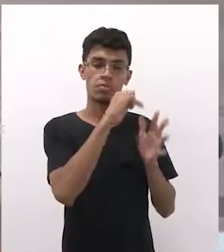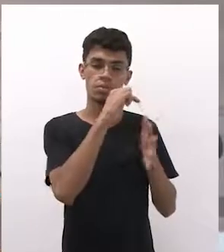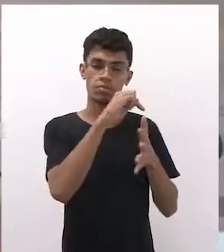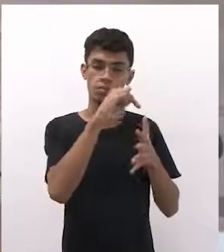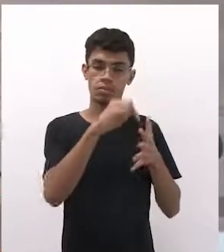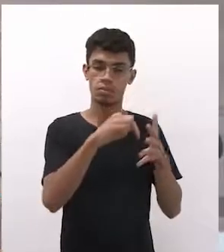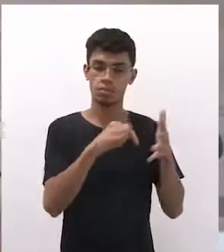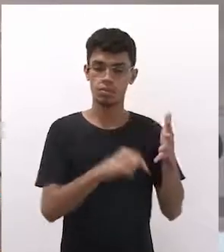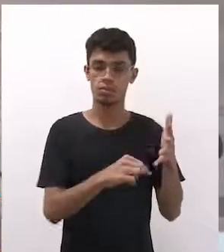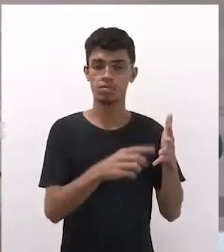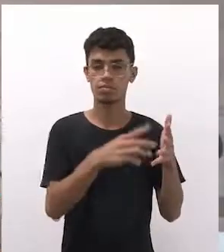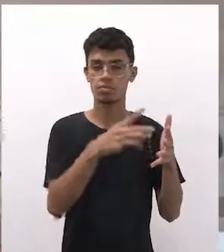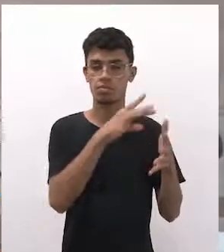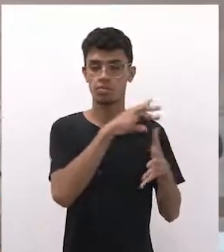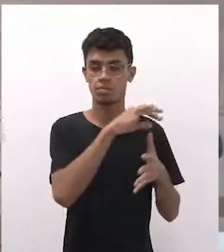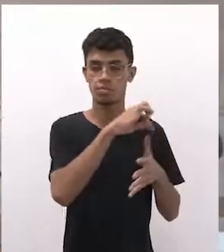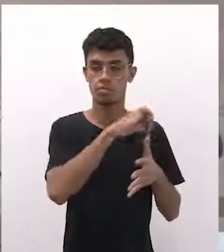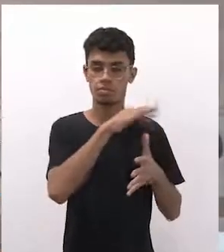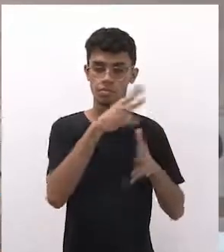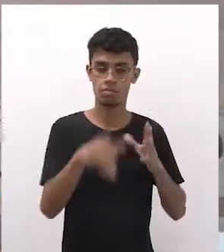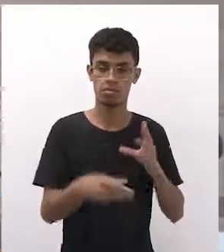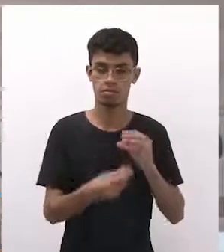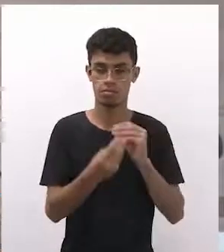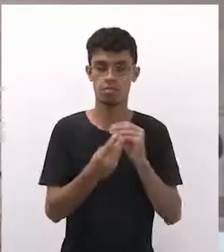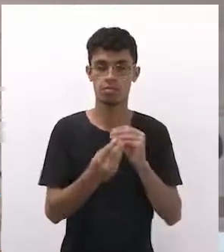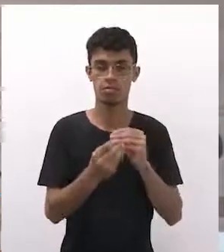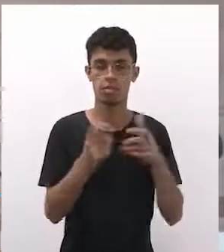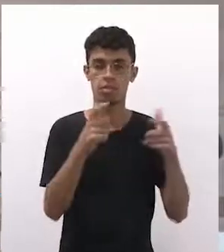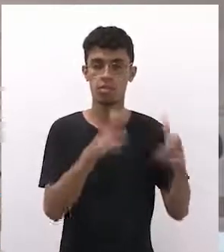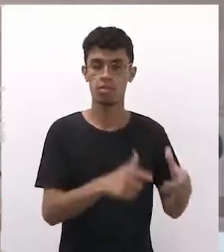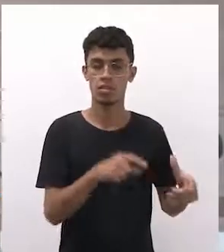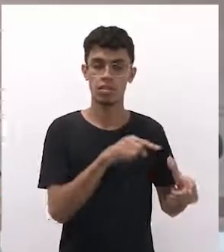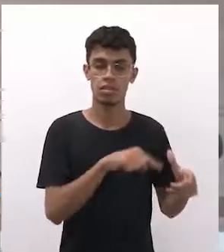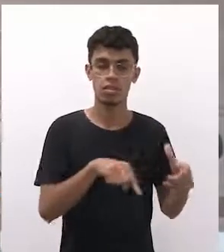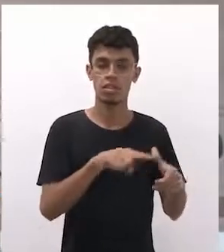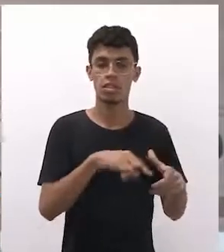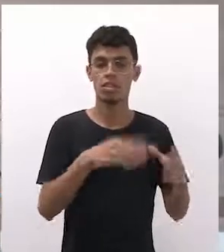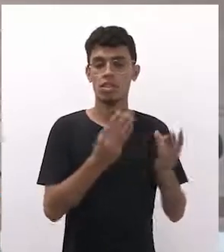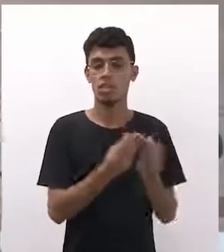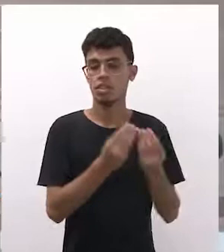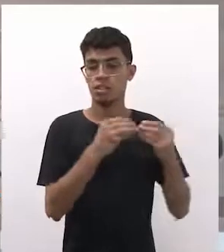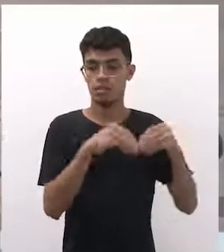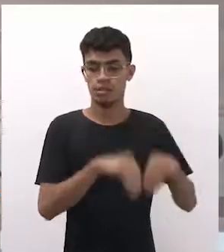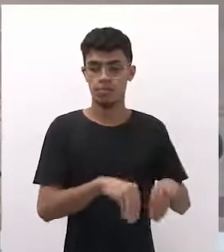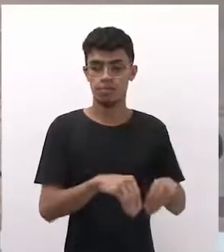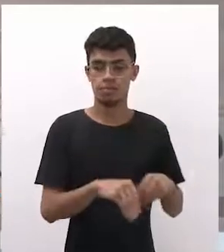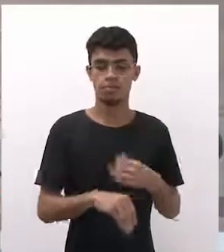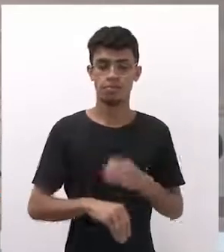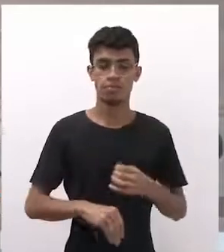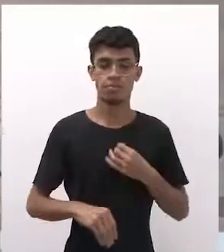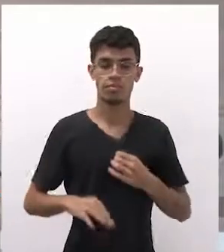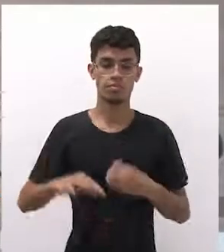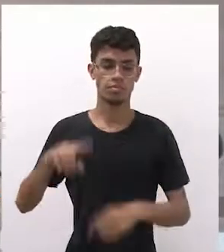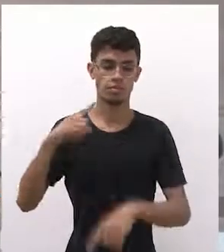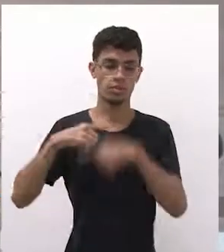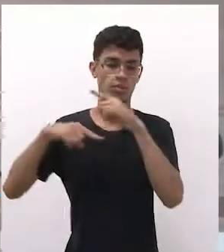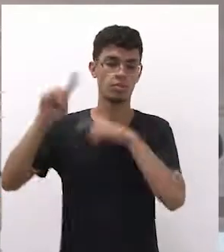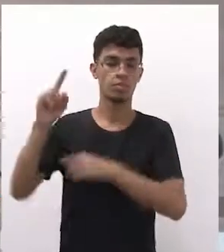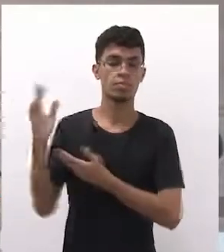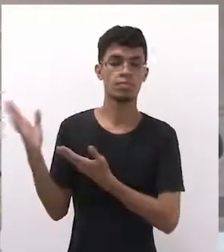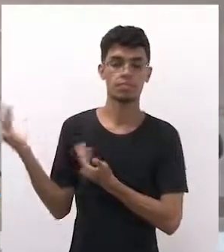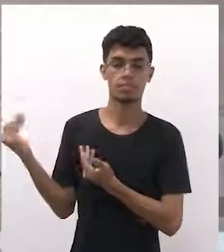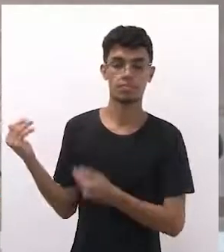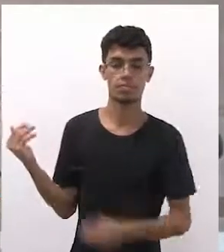específicas que, em resumo, são em locais que possam prejudicar de alguma forma o desenvolvimento desse